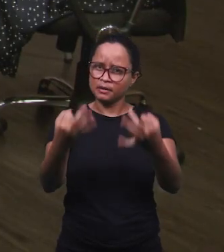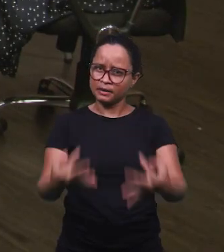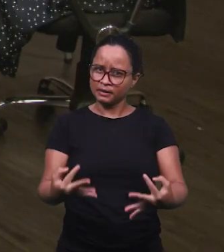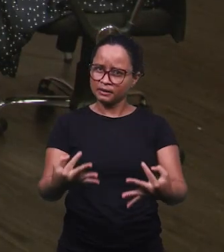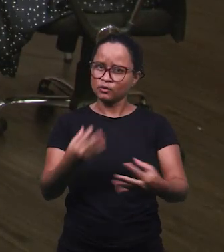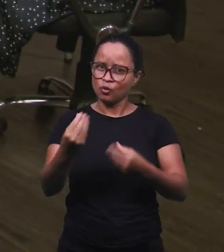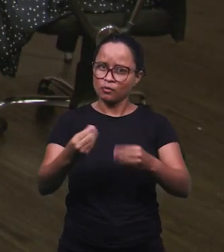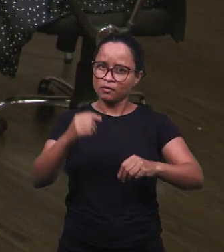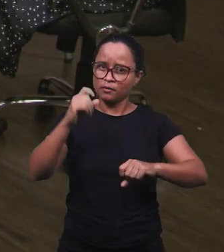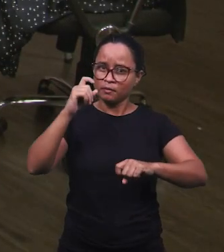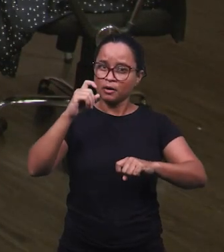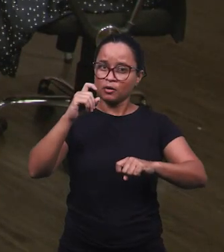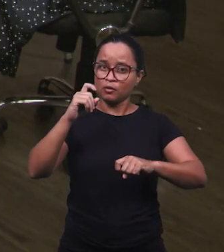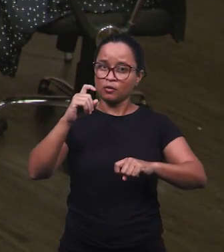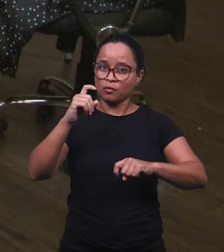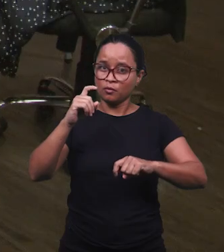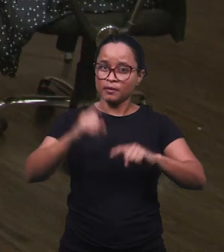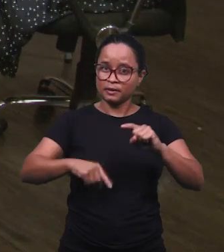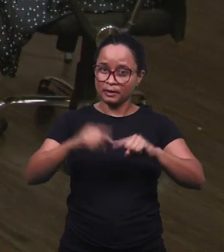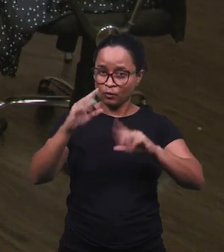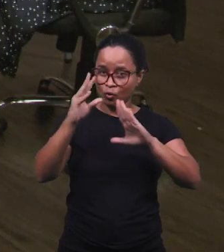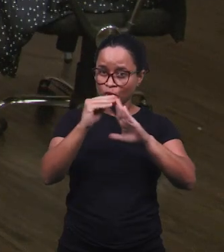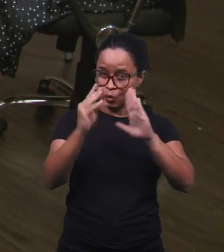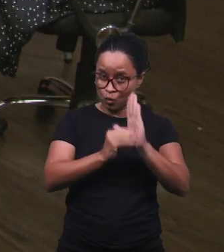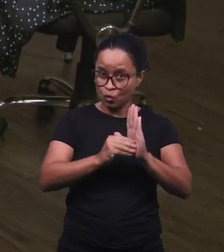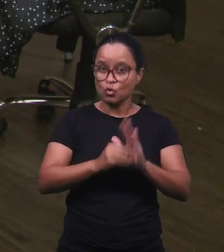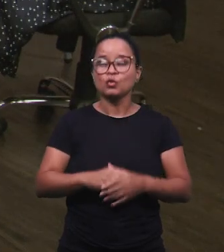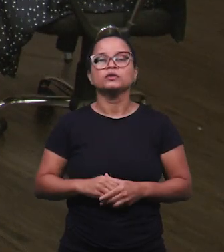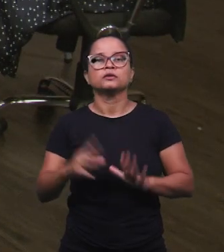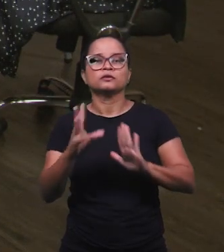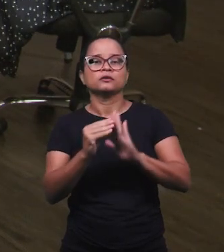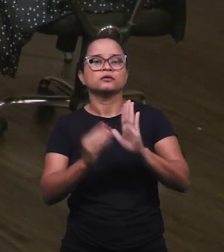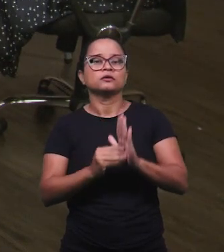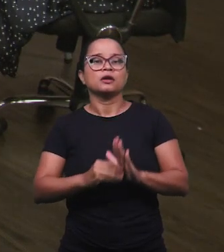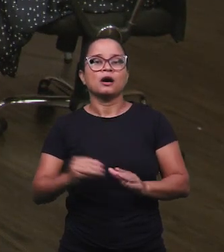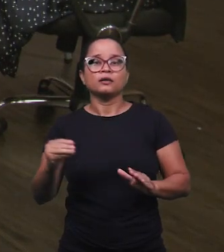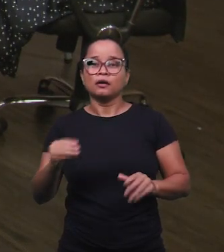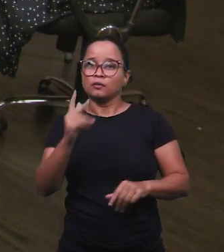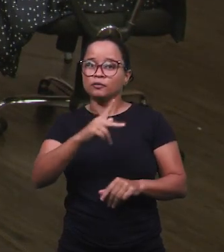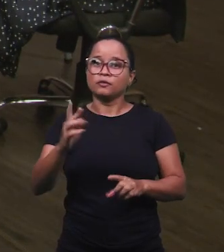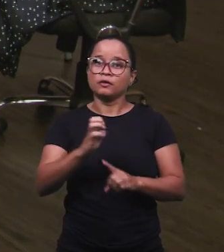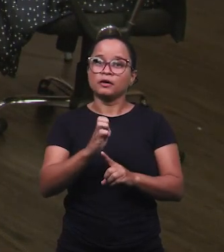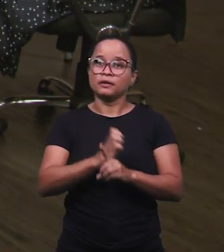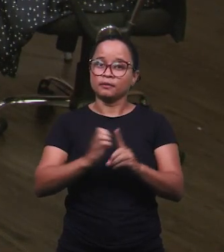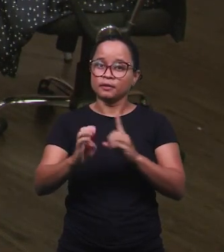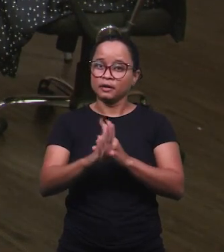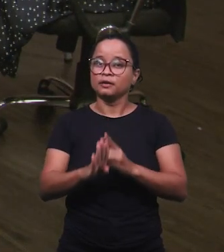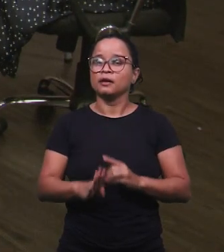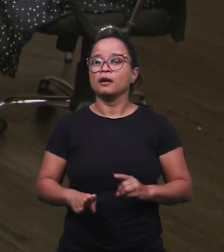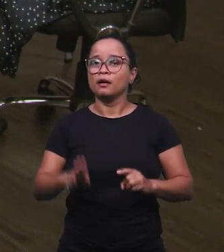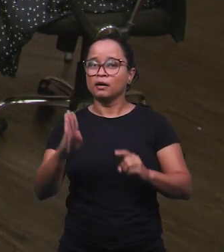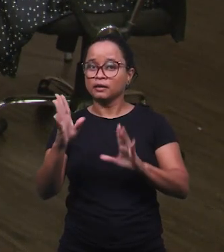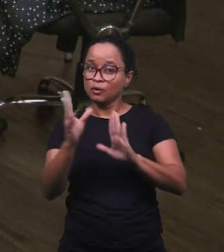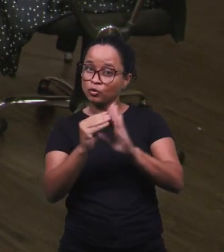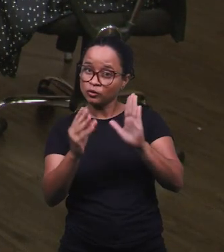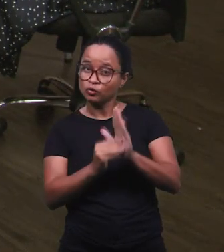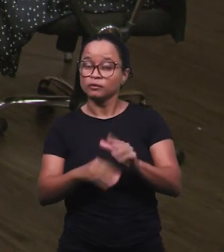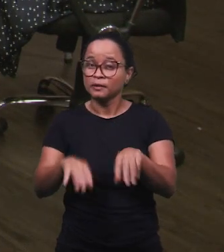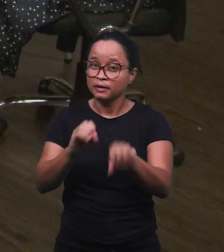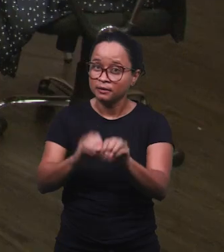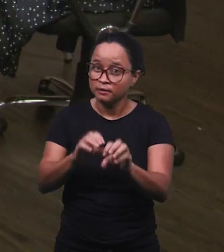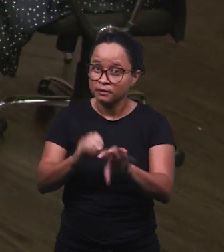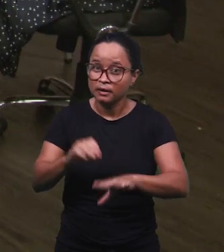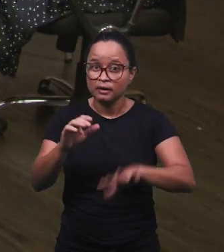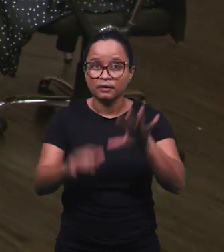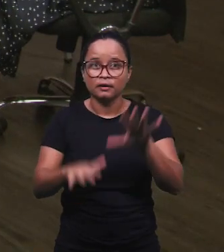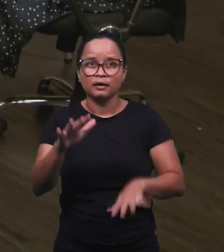explicando, usando o material, é uma professora numa escola dominical nossa, e ela estava usando o material das aulas para dar aula, às